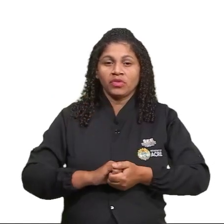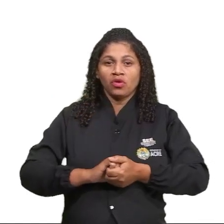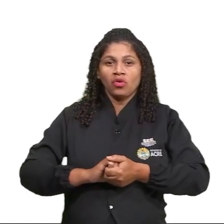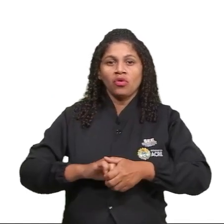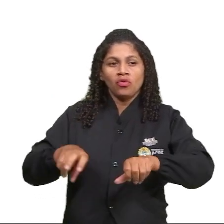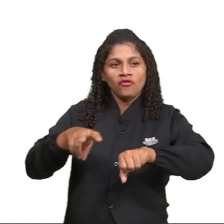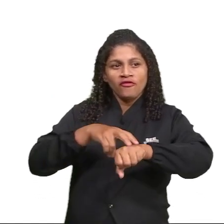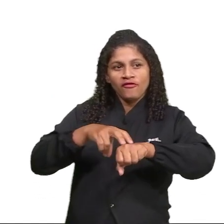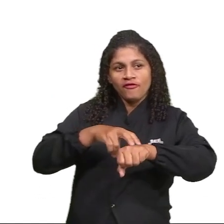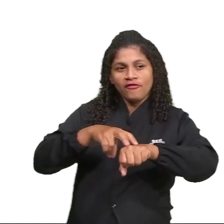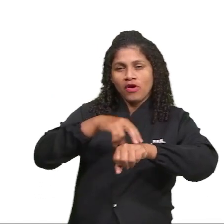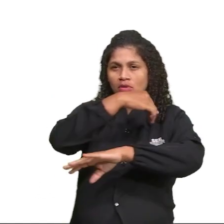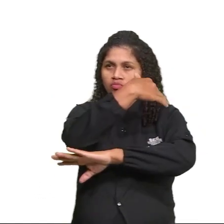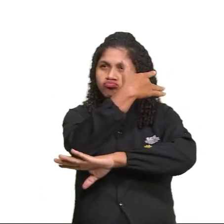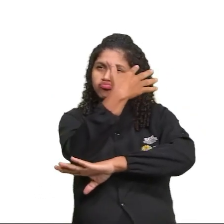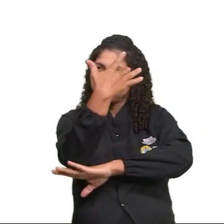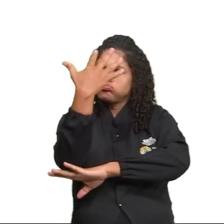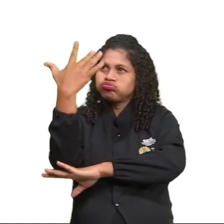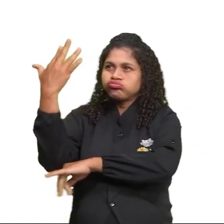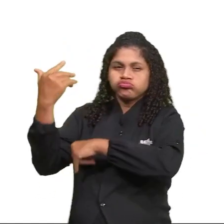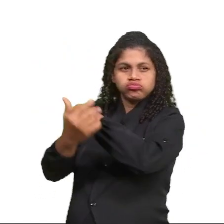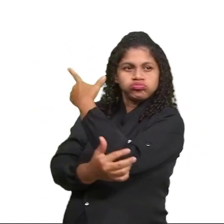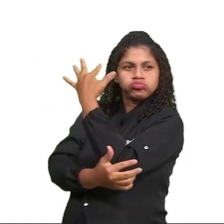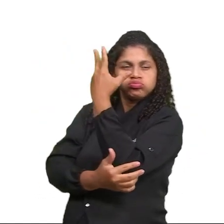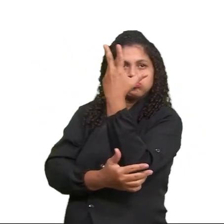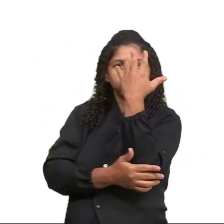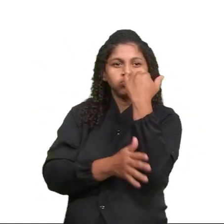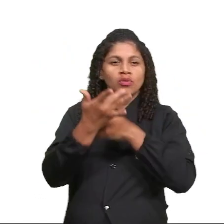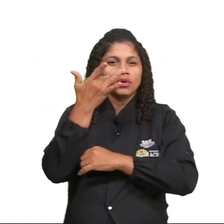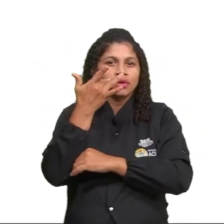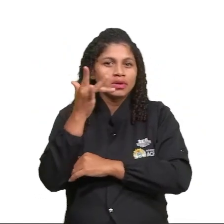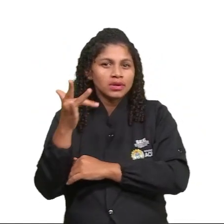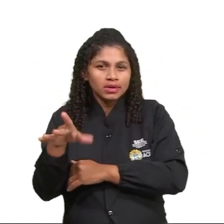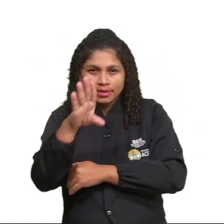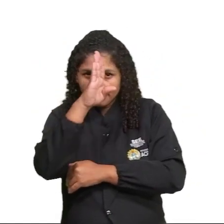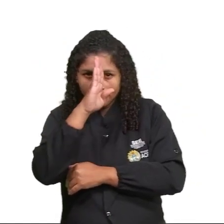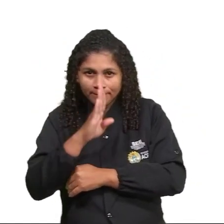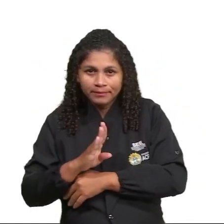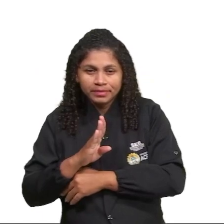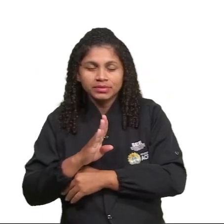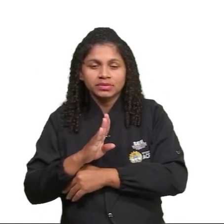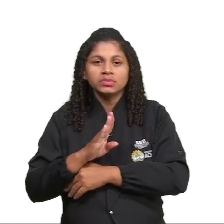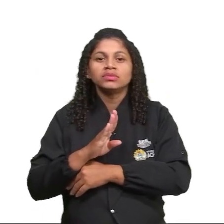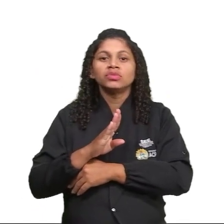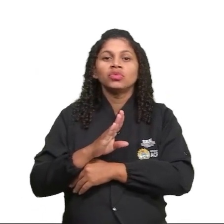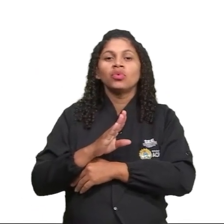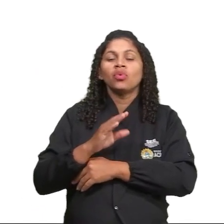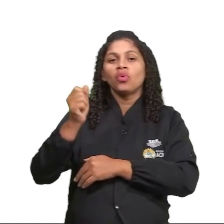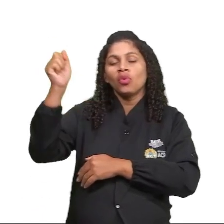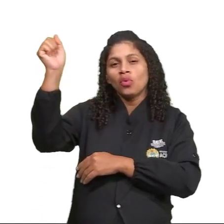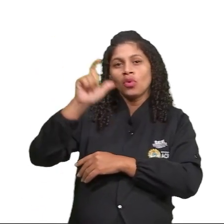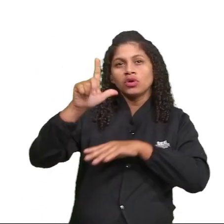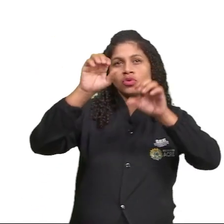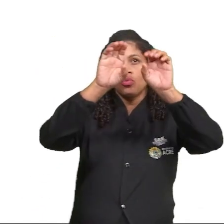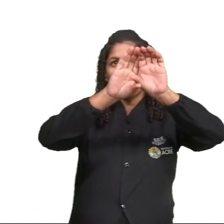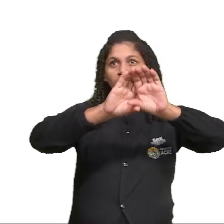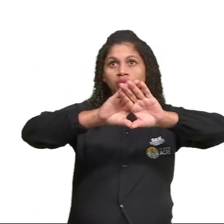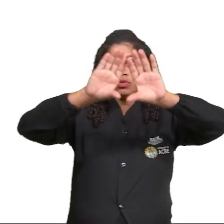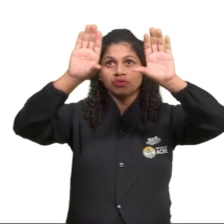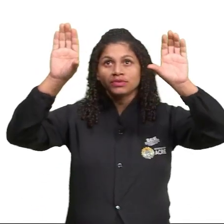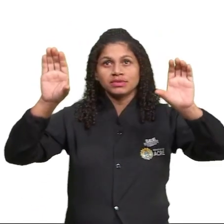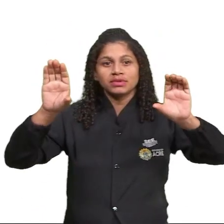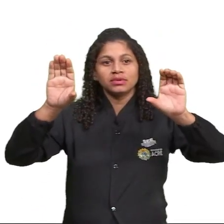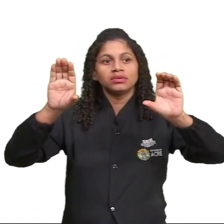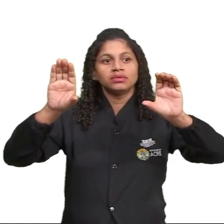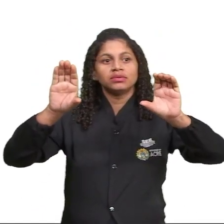matas, o amarelo de nosso ouro, o azul de nosso céu, o branco, o negro, o negro. Aí eu pergunto para